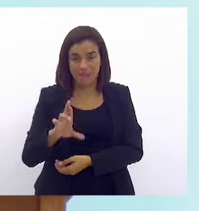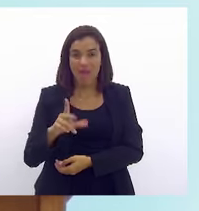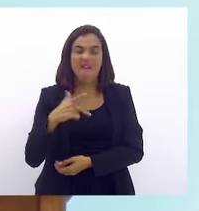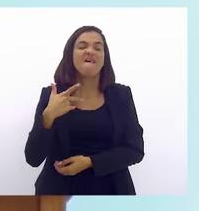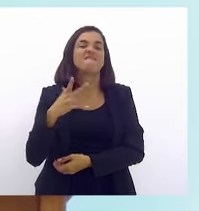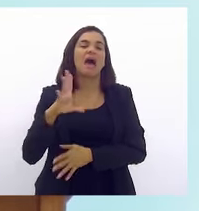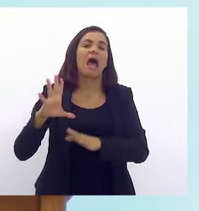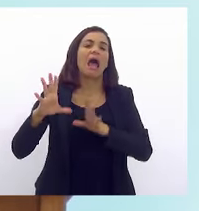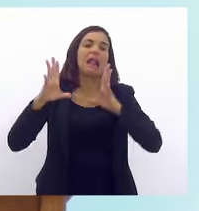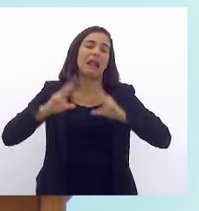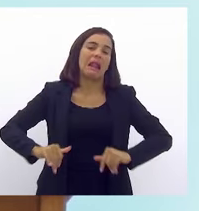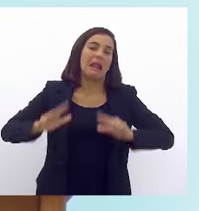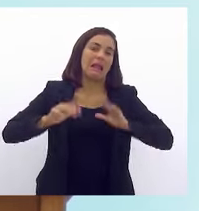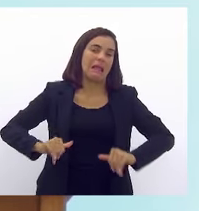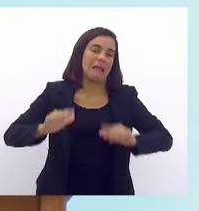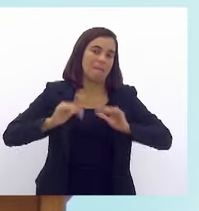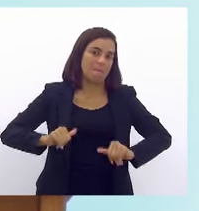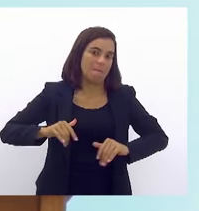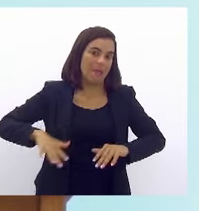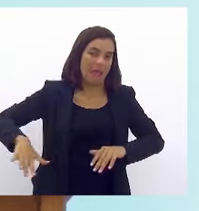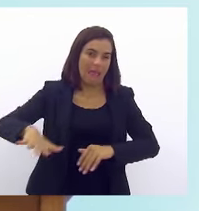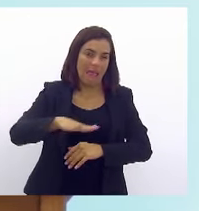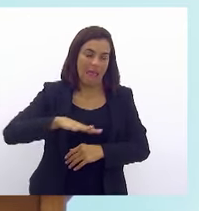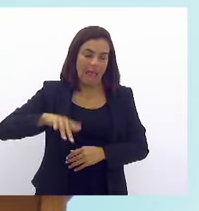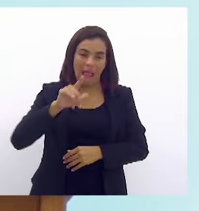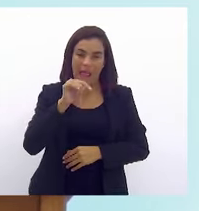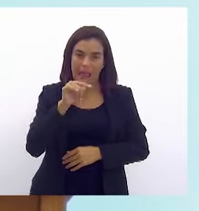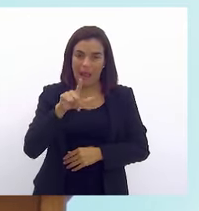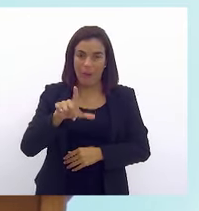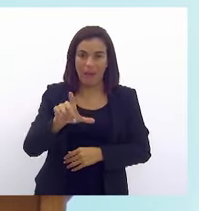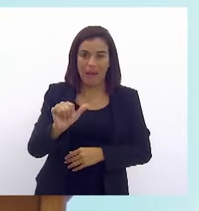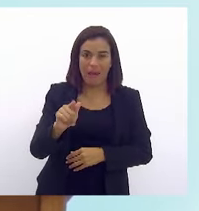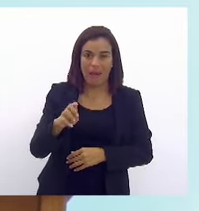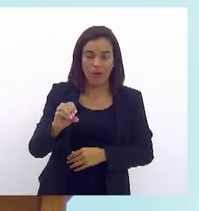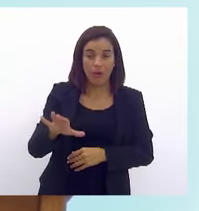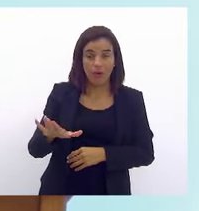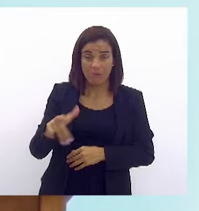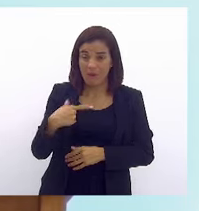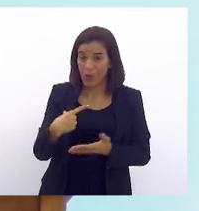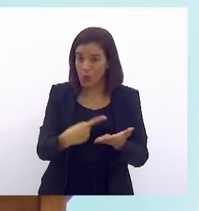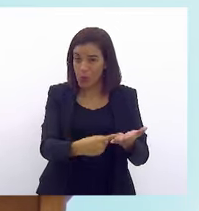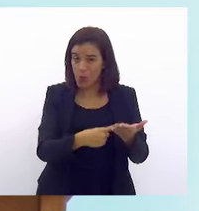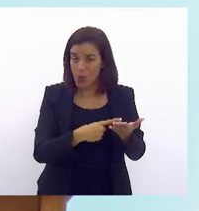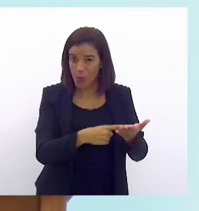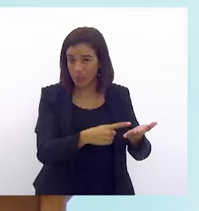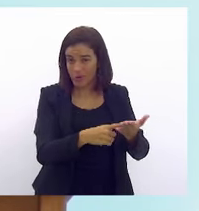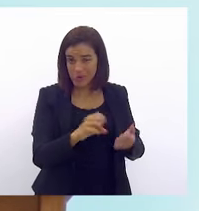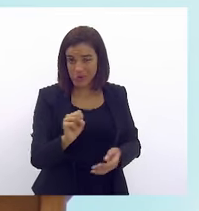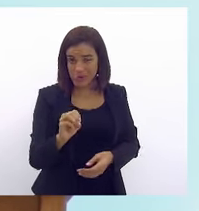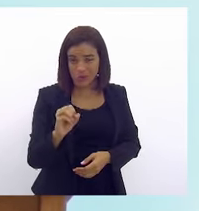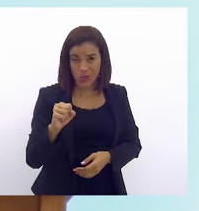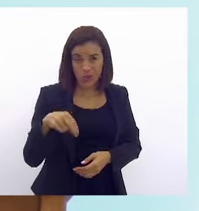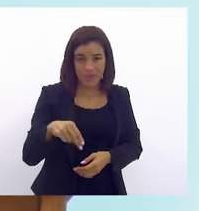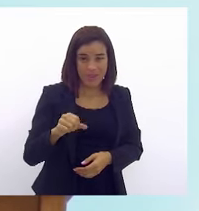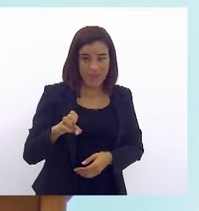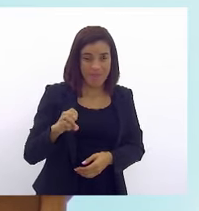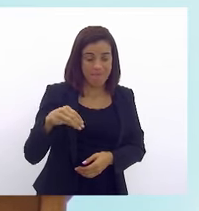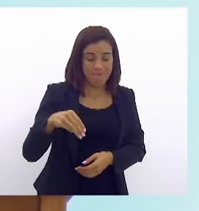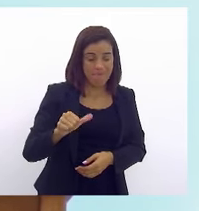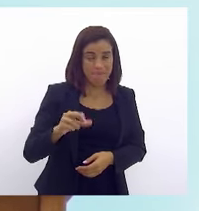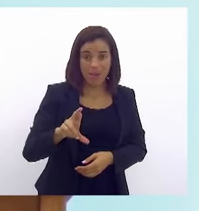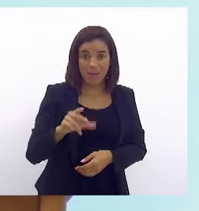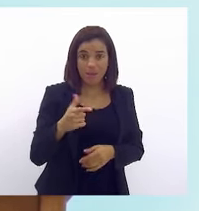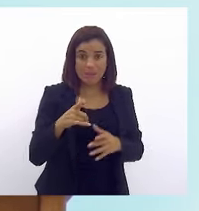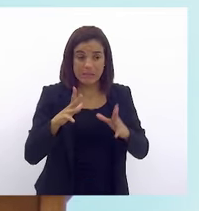as lagoas, só que ela esqueceu de combinar com a Sanemar de primeiro tratar todo o esgoto, porque se não